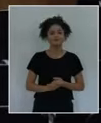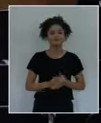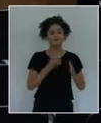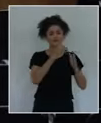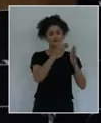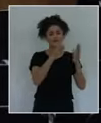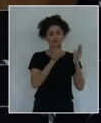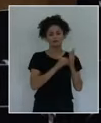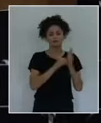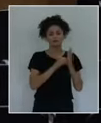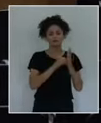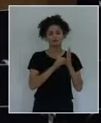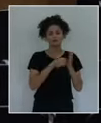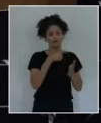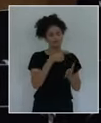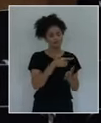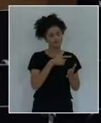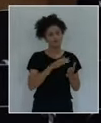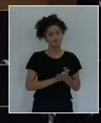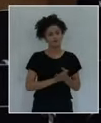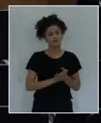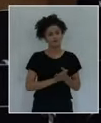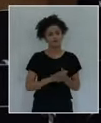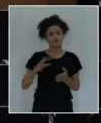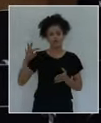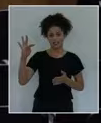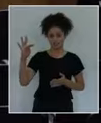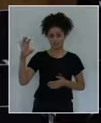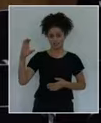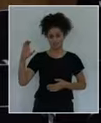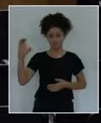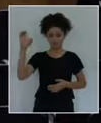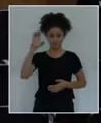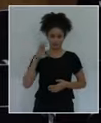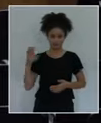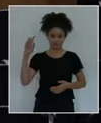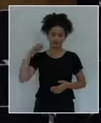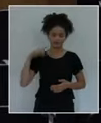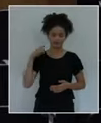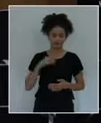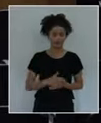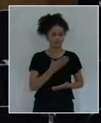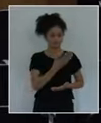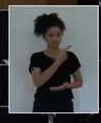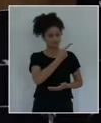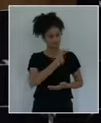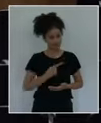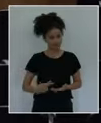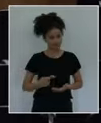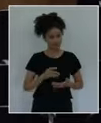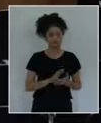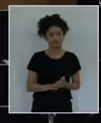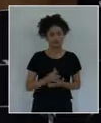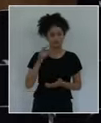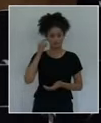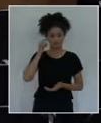Ofício, excelentíssimo Tribunal de Contas do Estado de Minas Gerais, excelentíssima senhora Ana Maria Ferreira